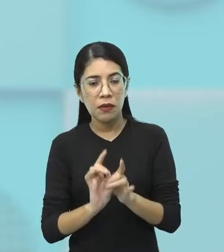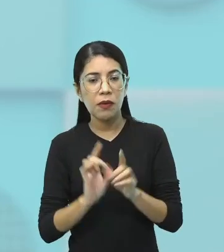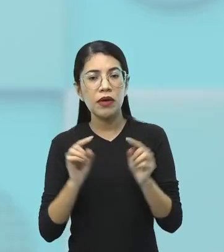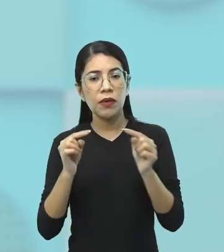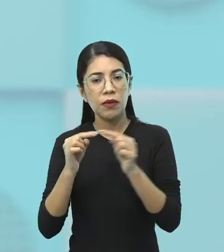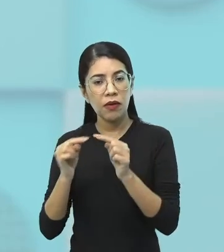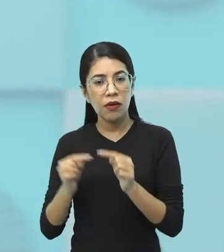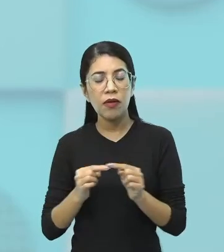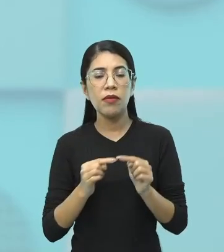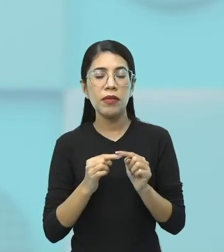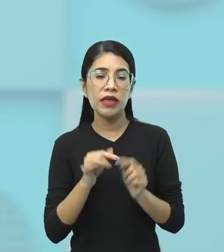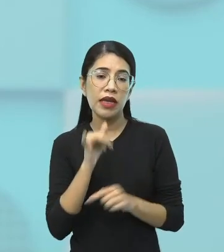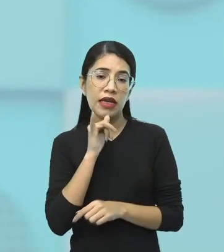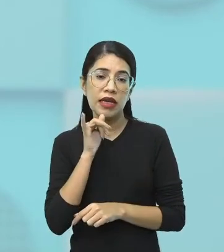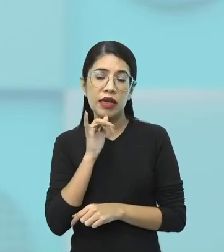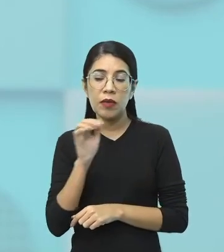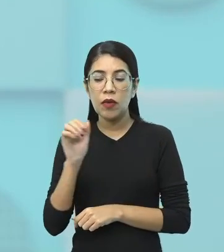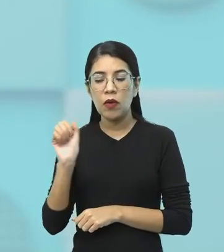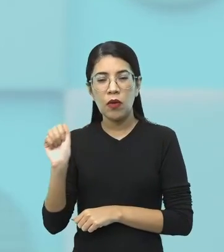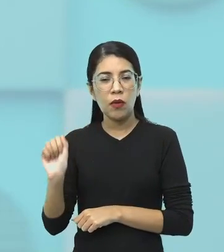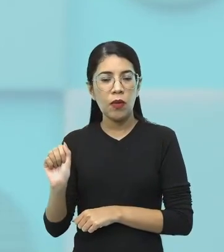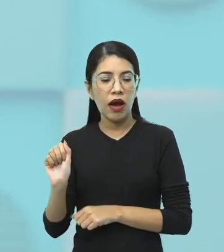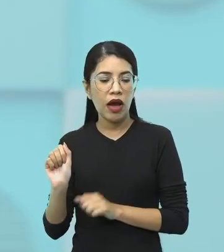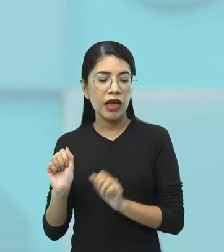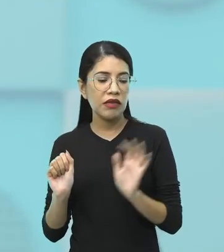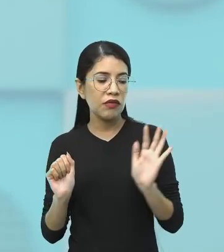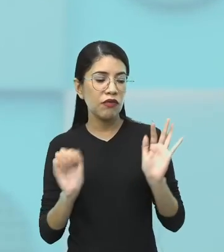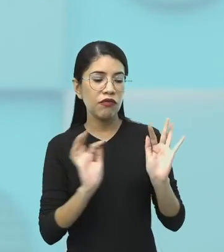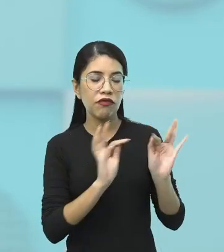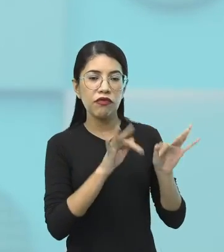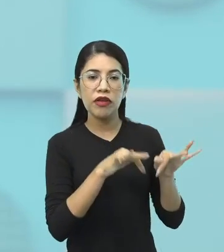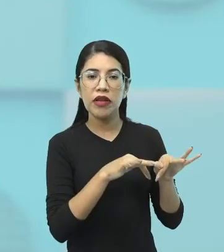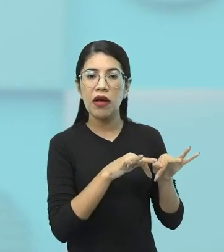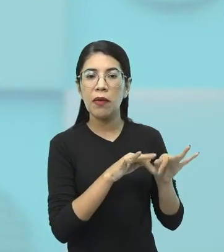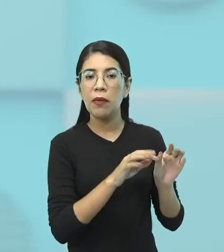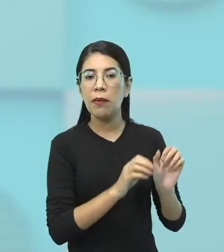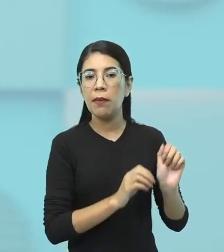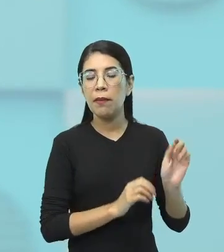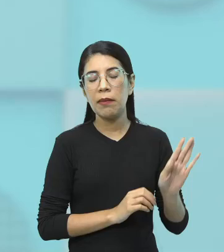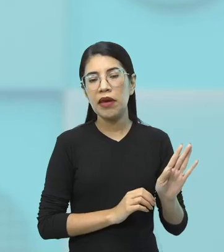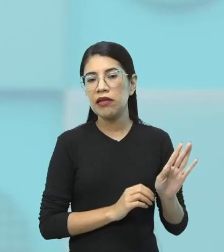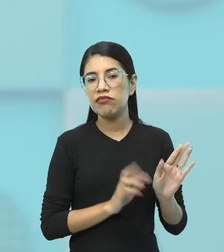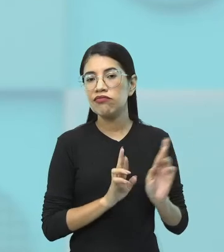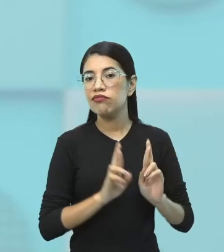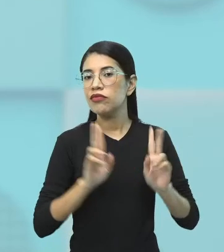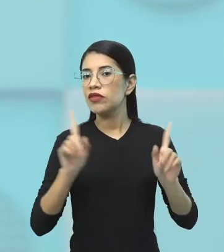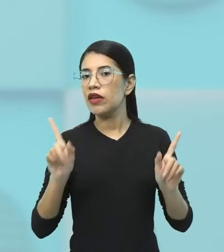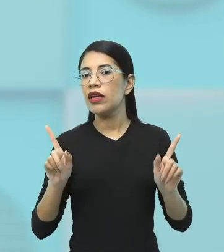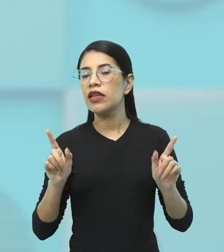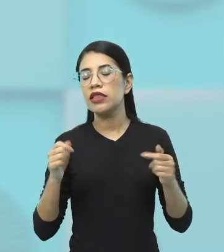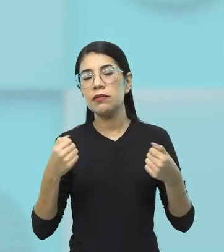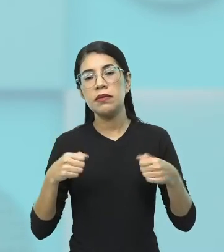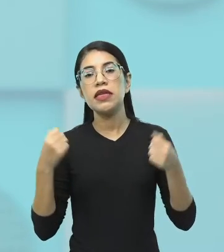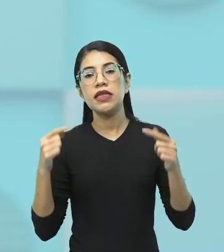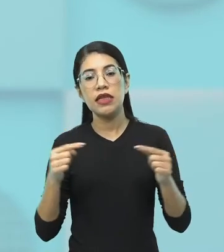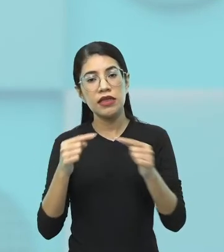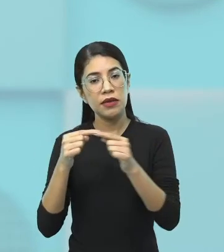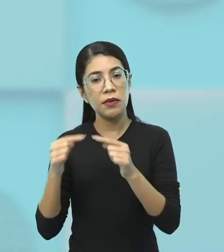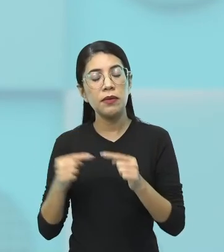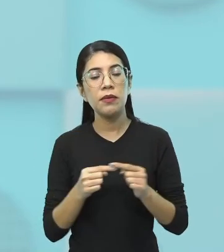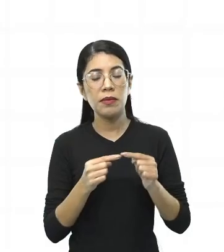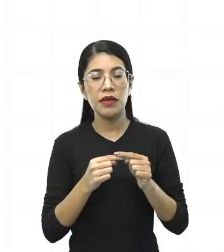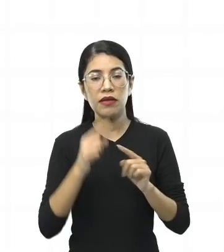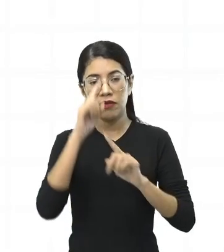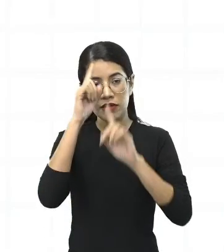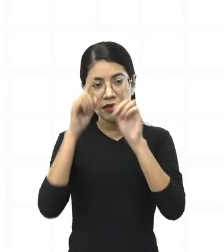né, de uma situação A no início e termine o texto falando de uma situação B. Tá? As ideias elas precisam estar casadas.